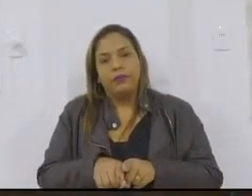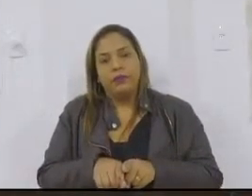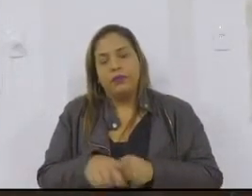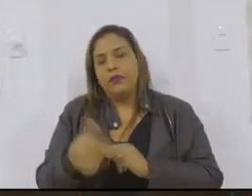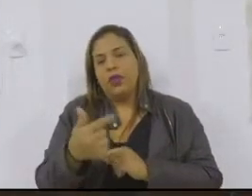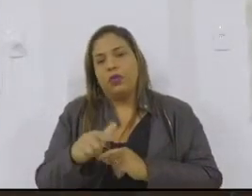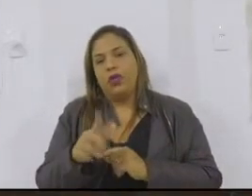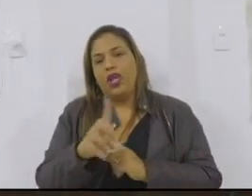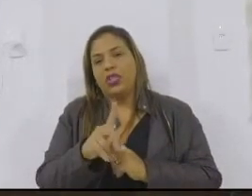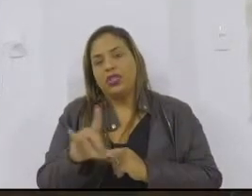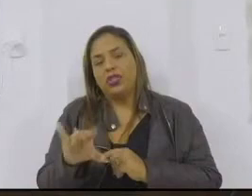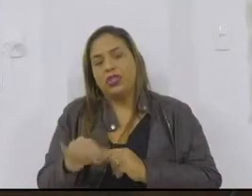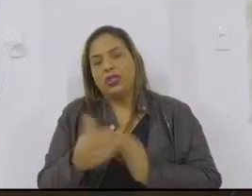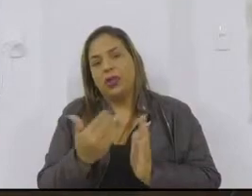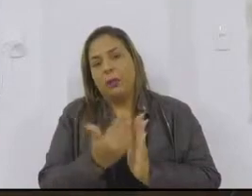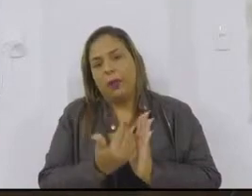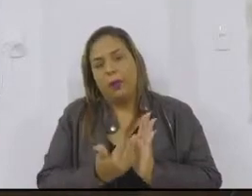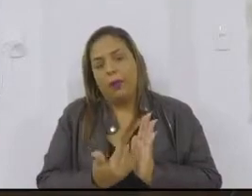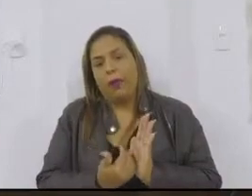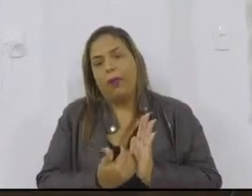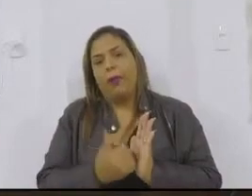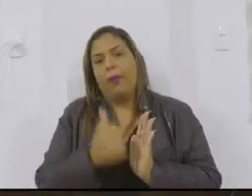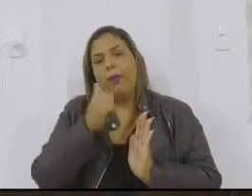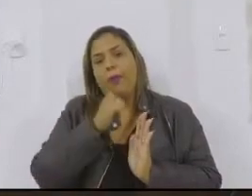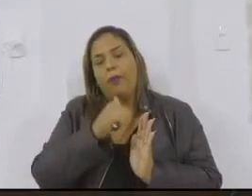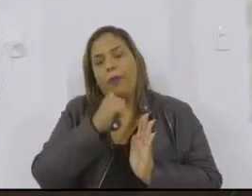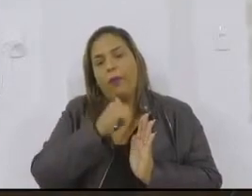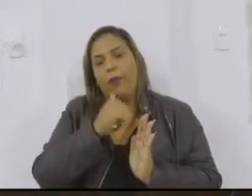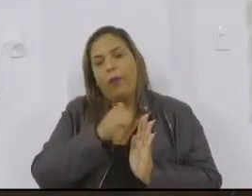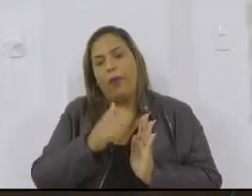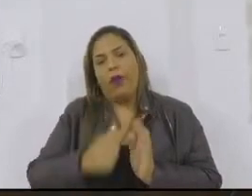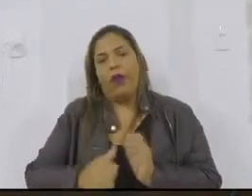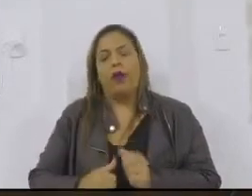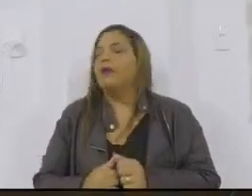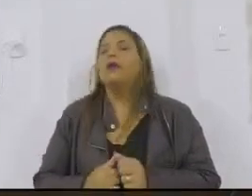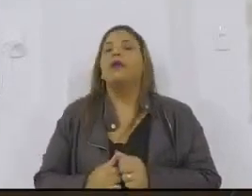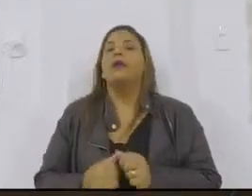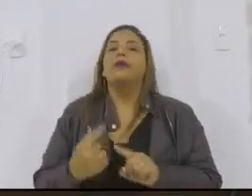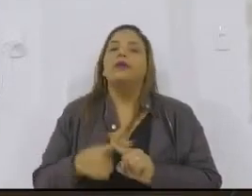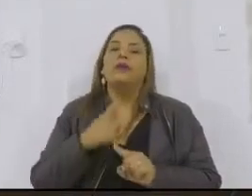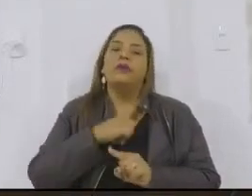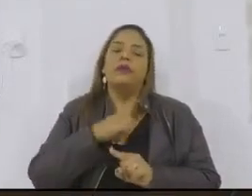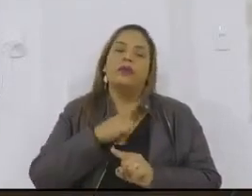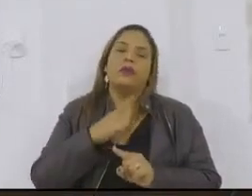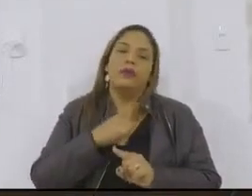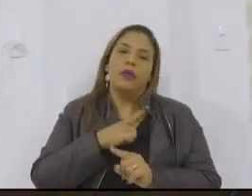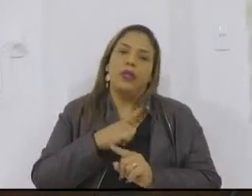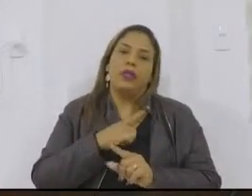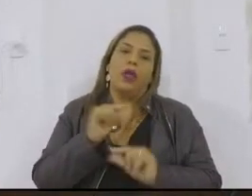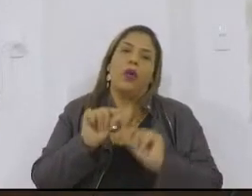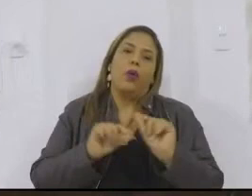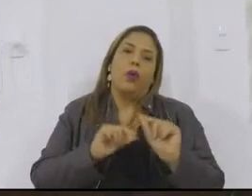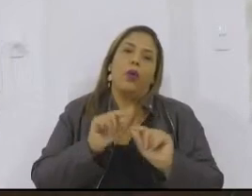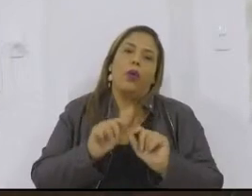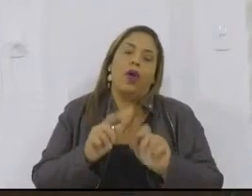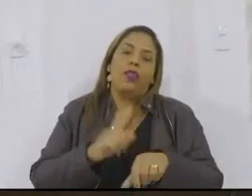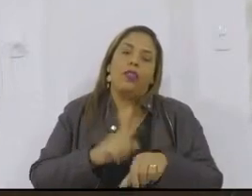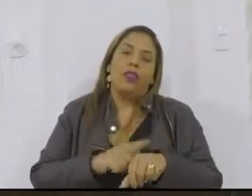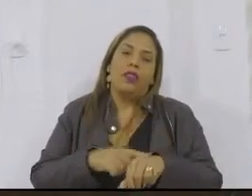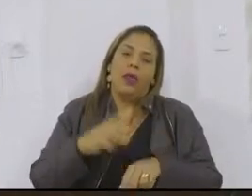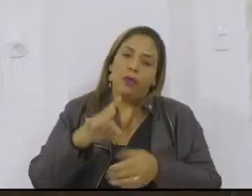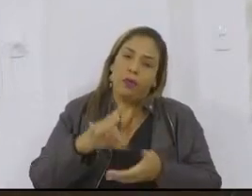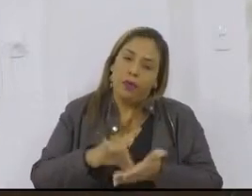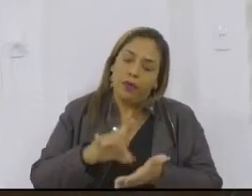das mulheres participantes dos programas, pois teremos de fato uma estatística em tempo real dos atendimentos e na qualidade dos serviços